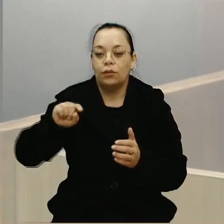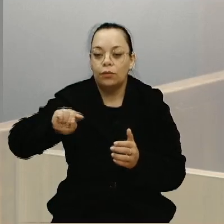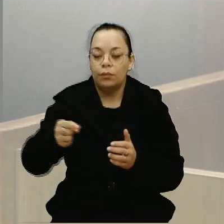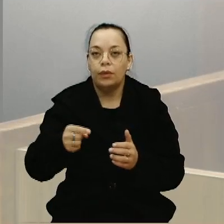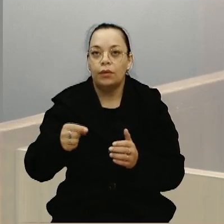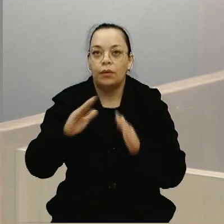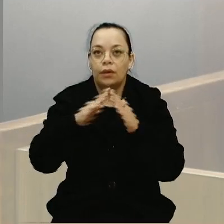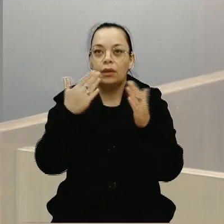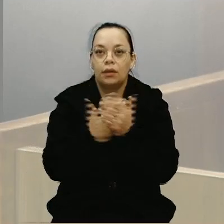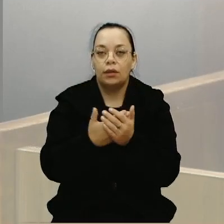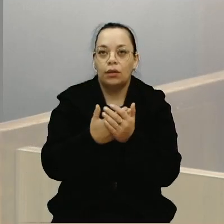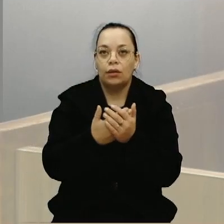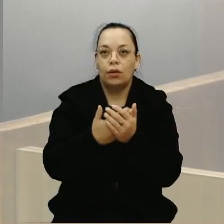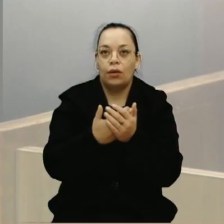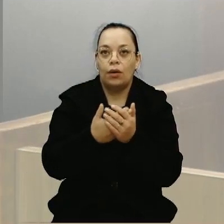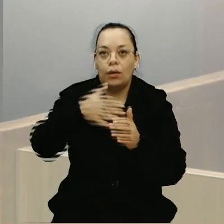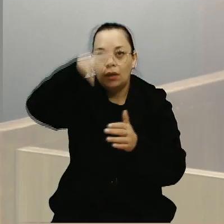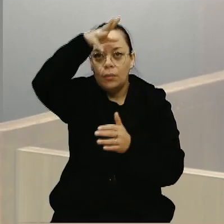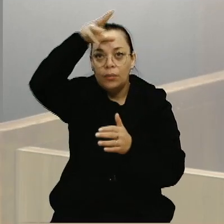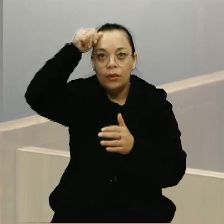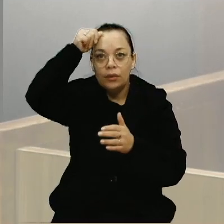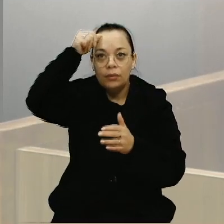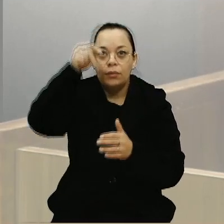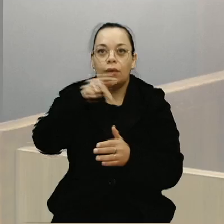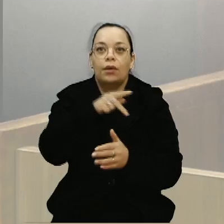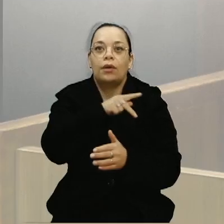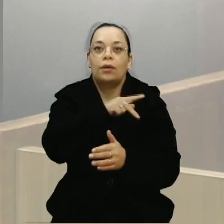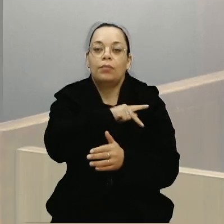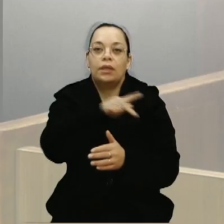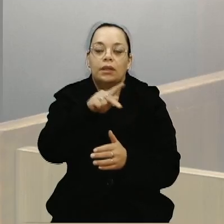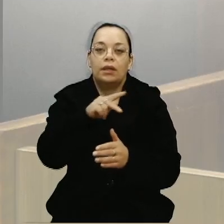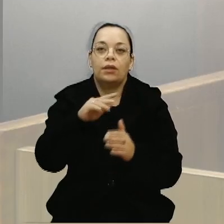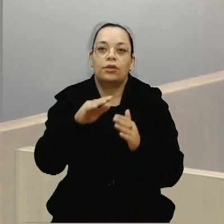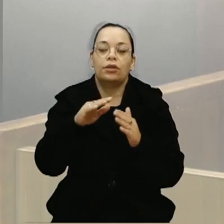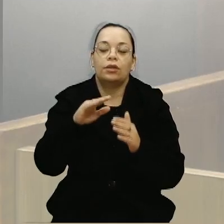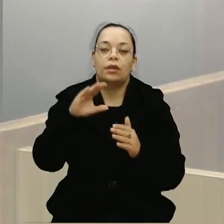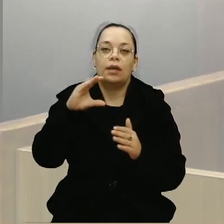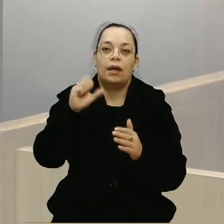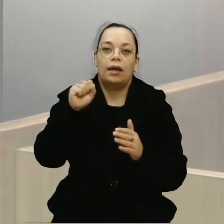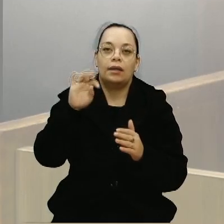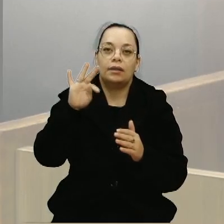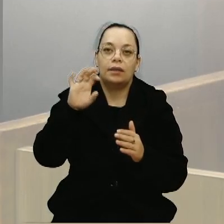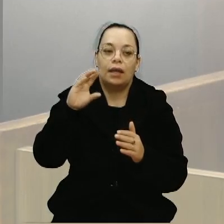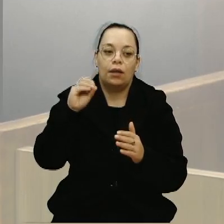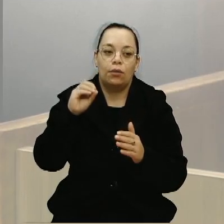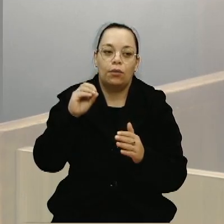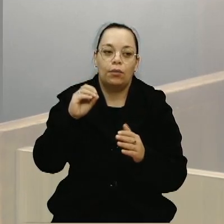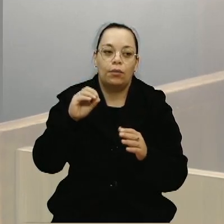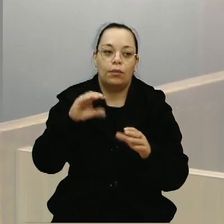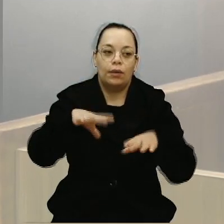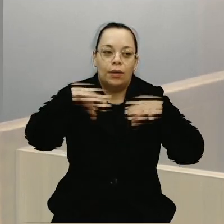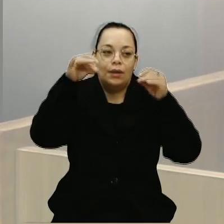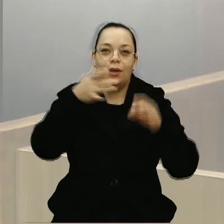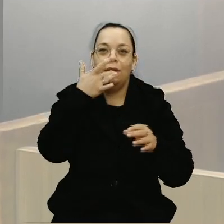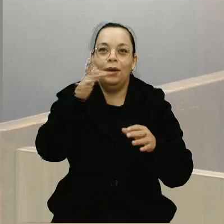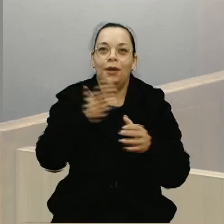escola estadual, aliás, municipal Presidente Castelo Branco, mais 1 milhão para a escola